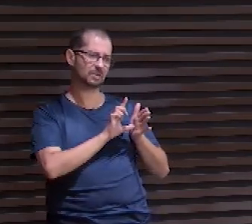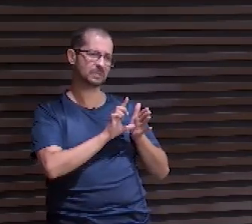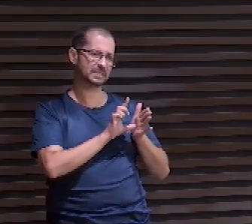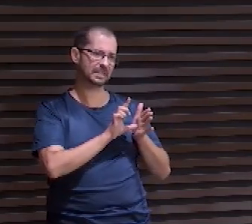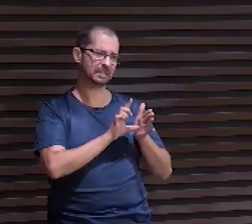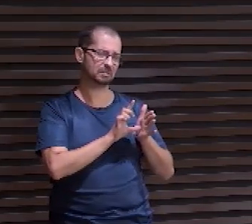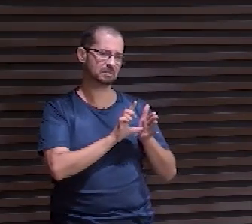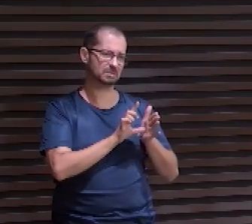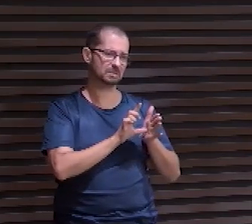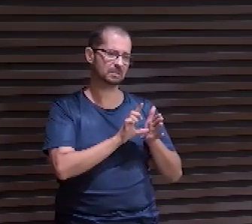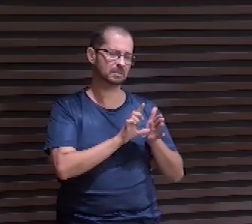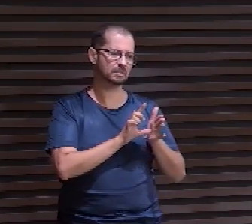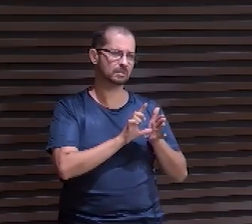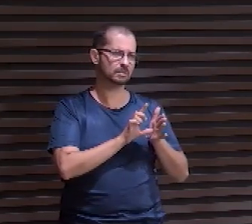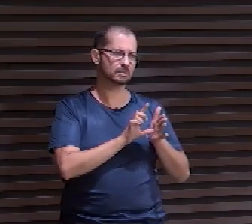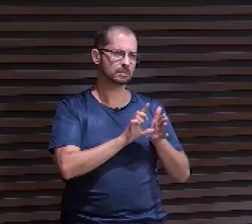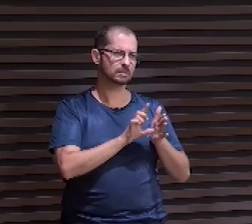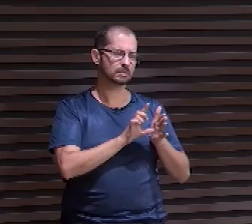estavam